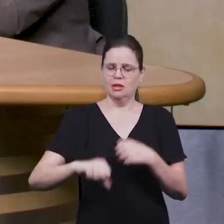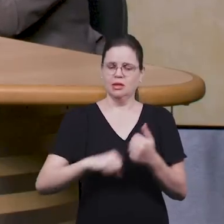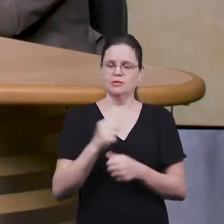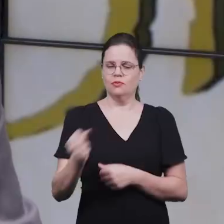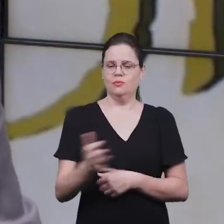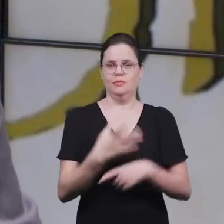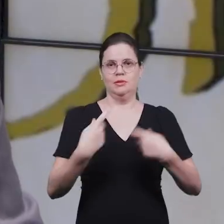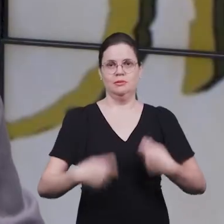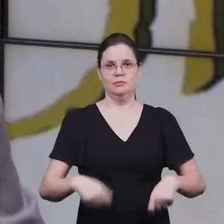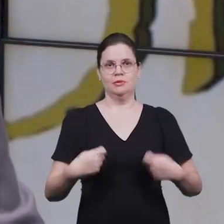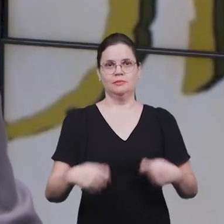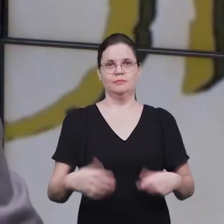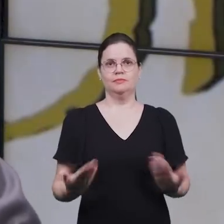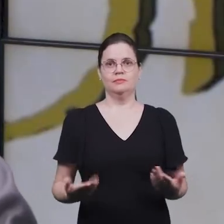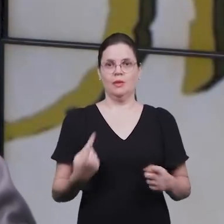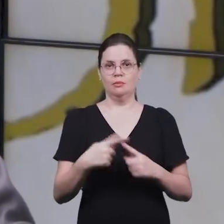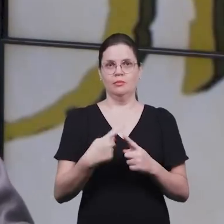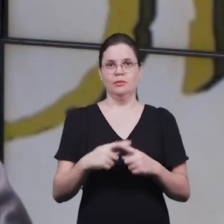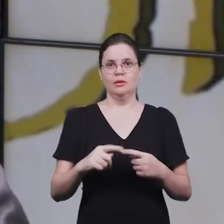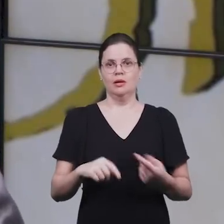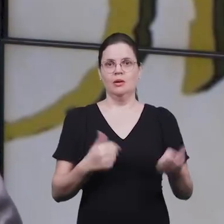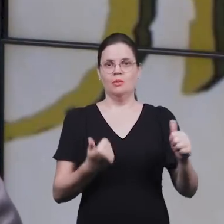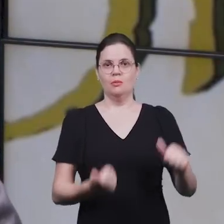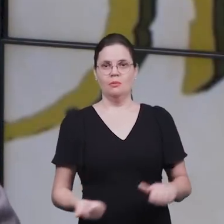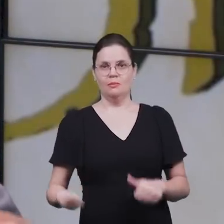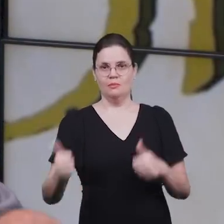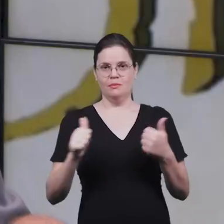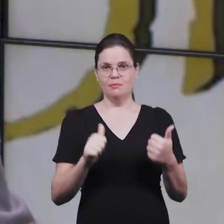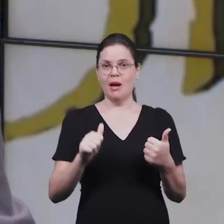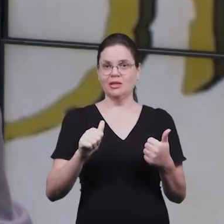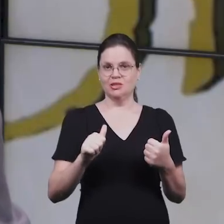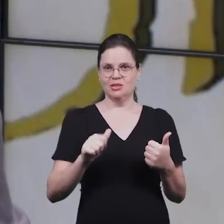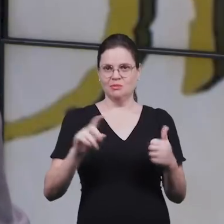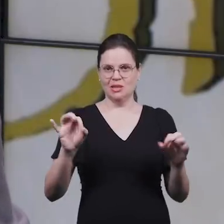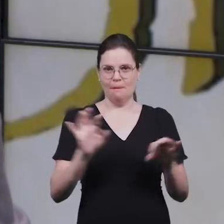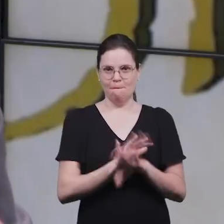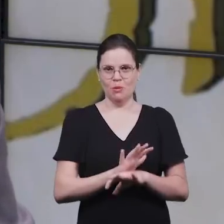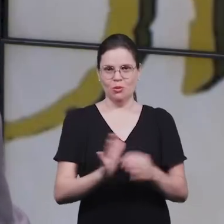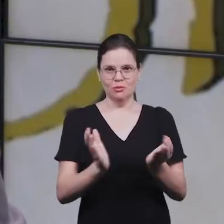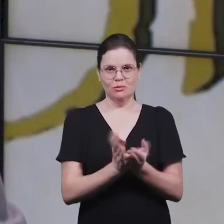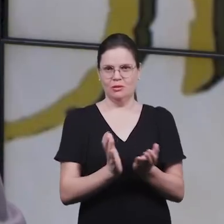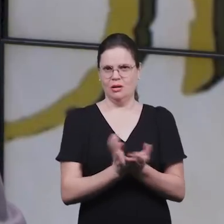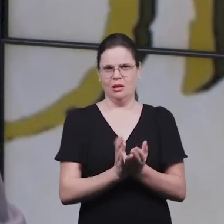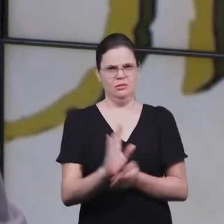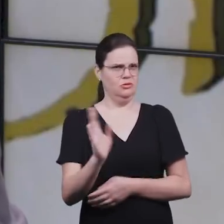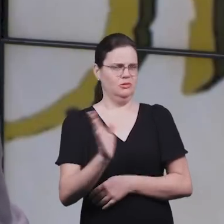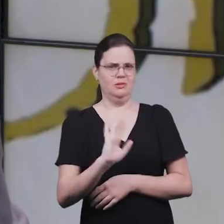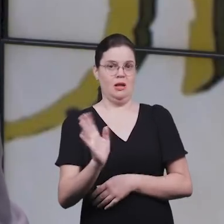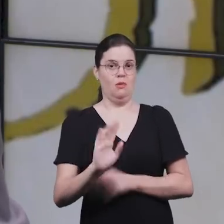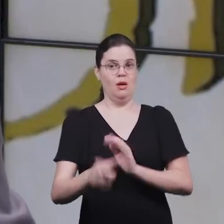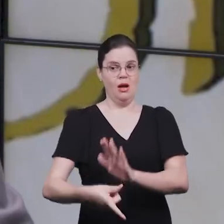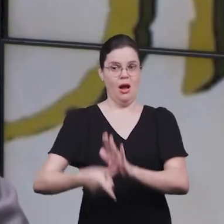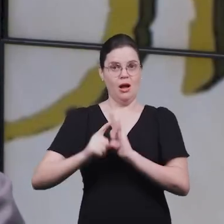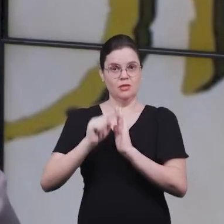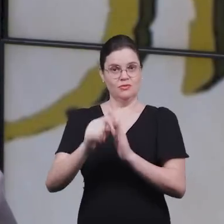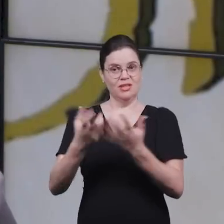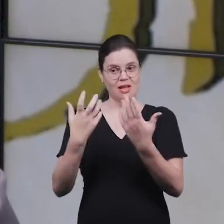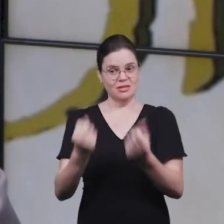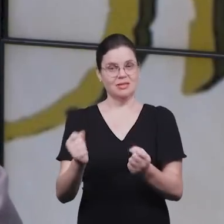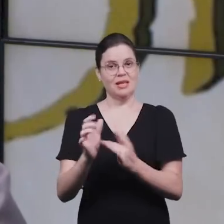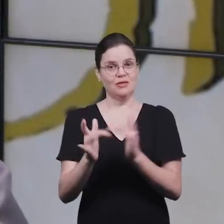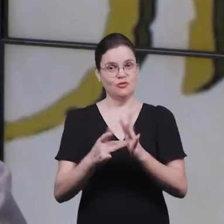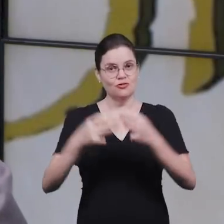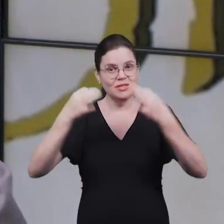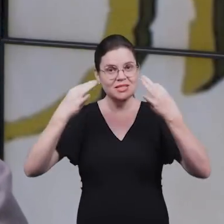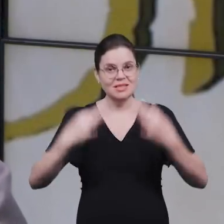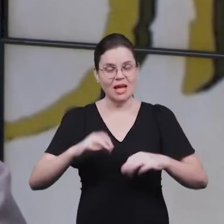né? O batismo não faz o cristão. Ele tem que ter convertido para ser batizado. Amém. Não é Certo. verdade?